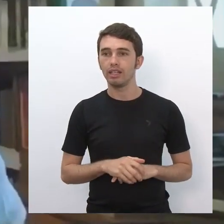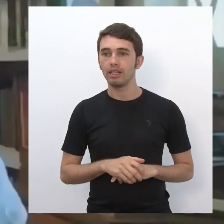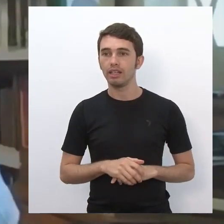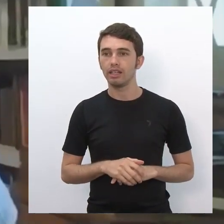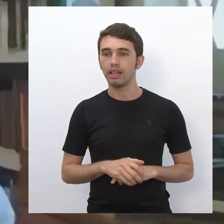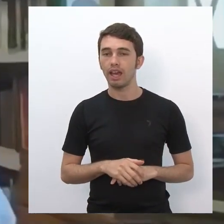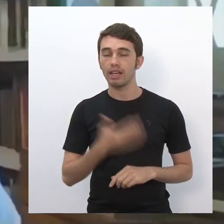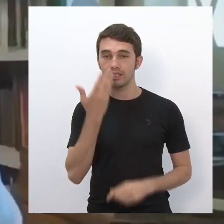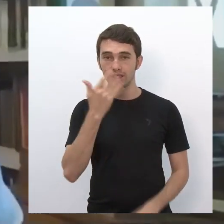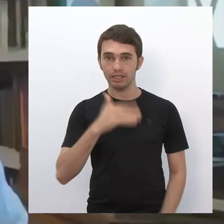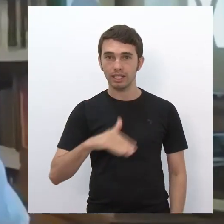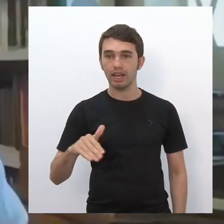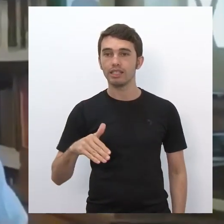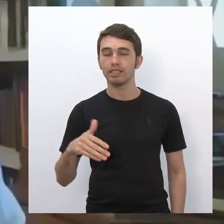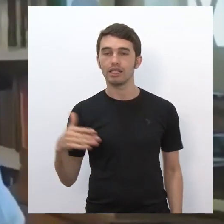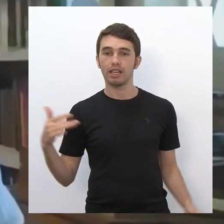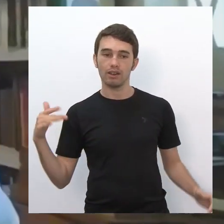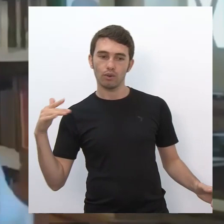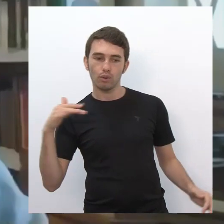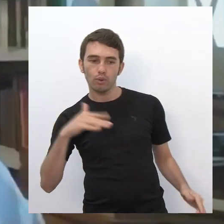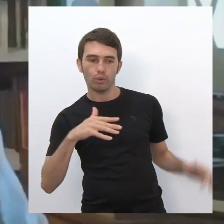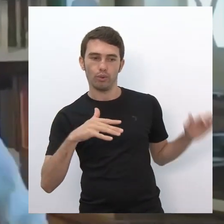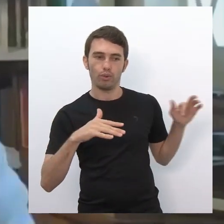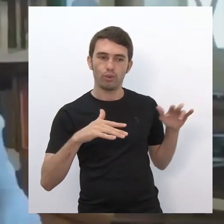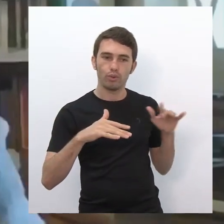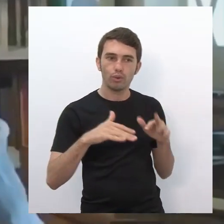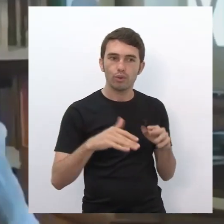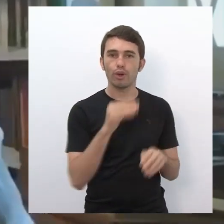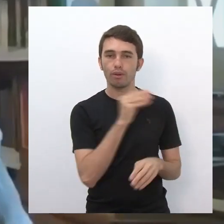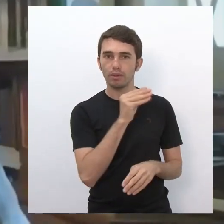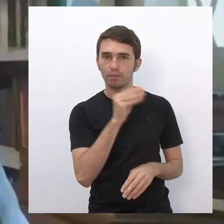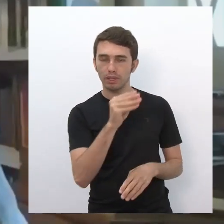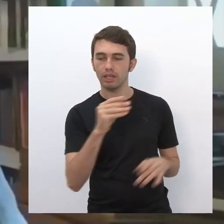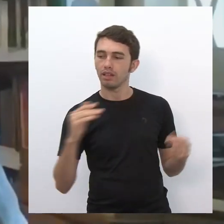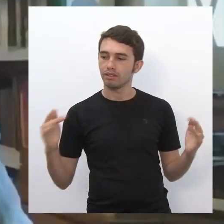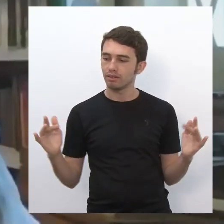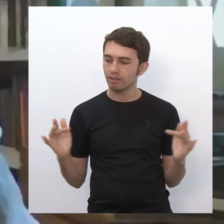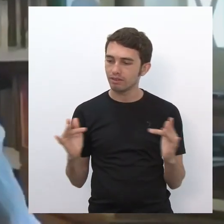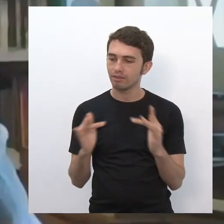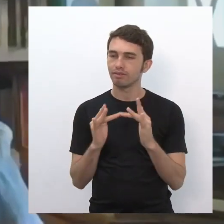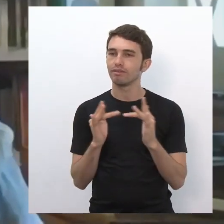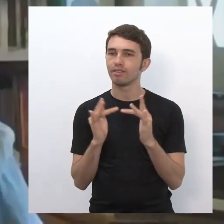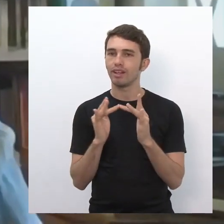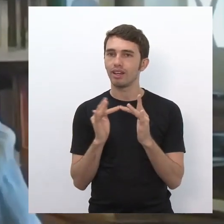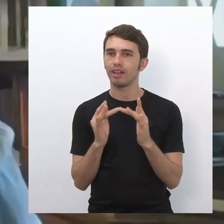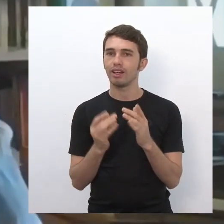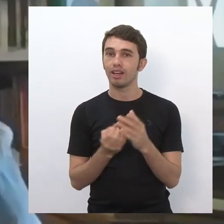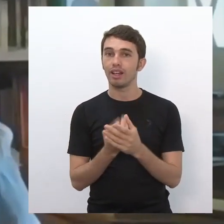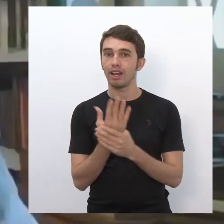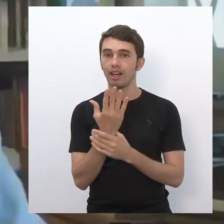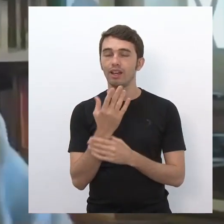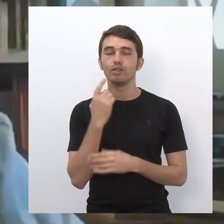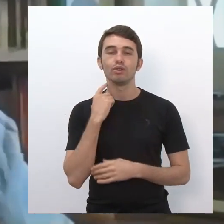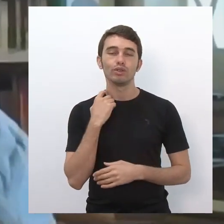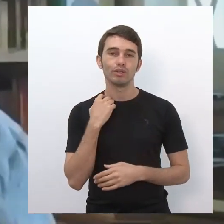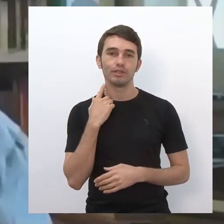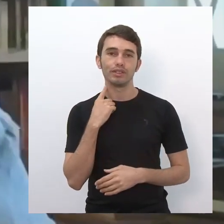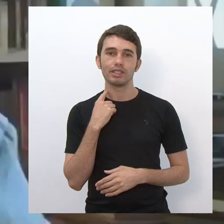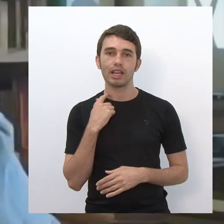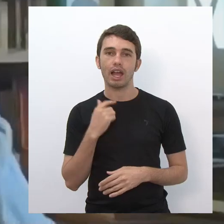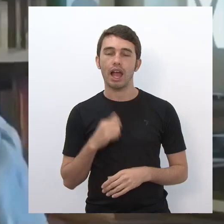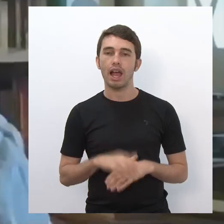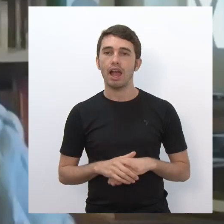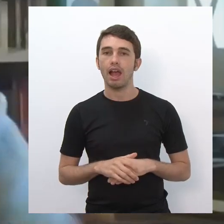Essas crianças é que foram chegando perto da biblioteca, a biblioteca chegando perto delas, e começou a se criar